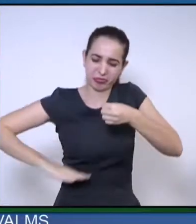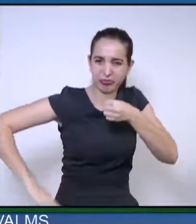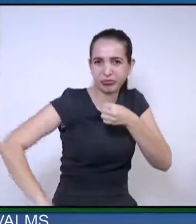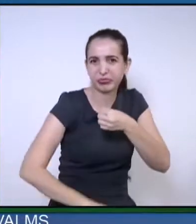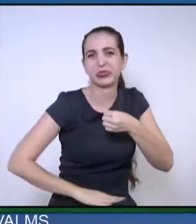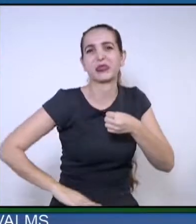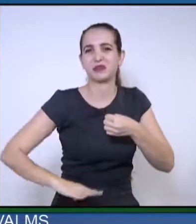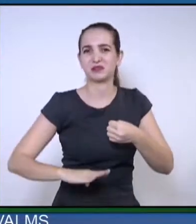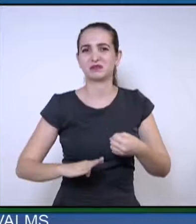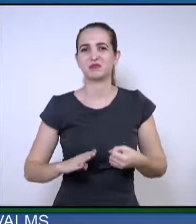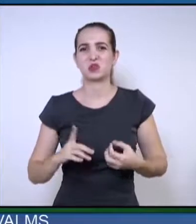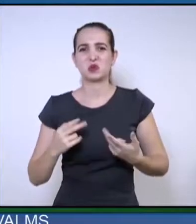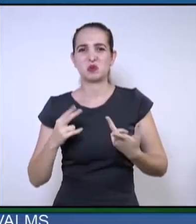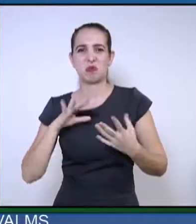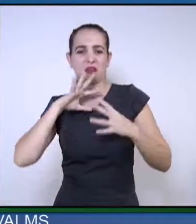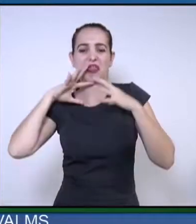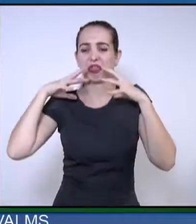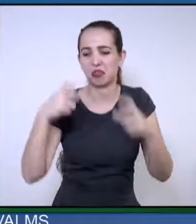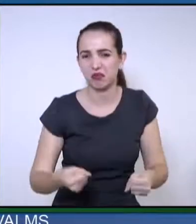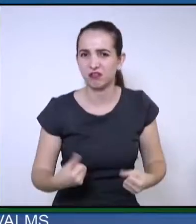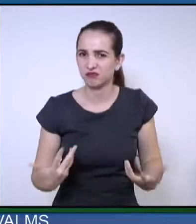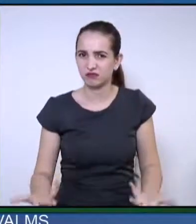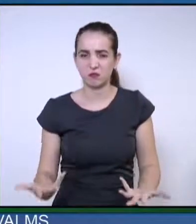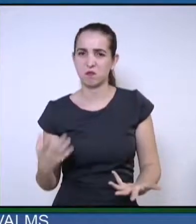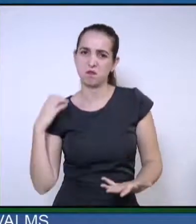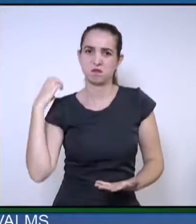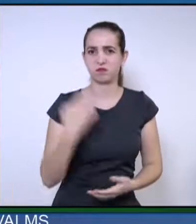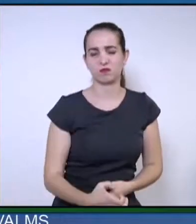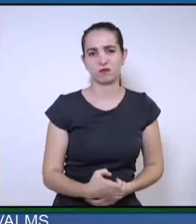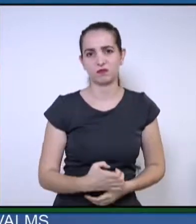Um ato de selvageria.